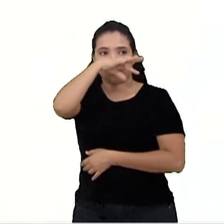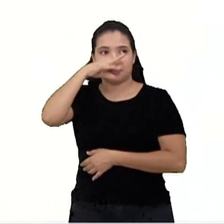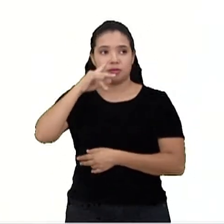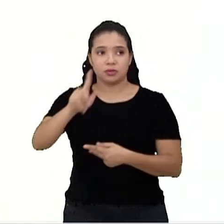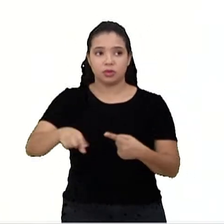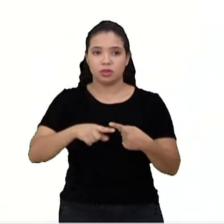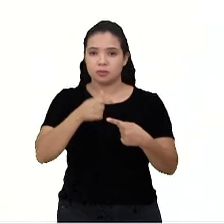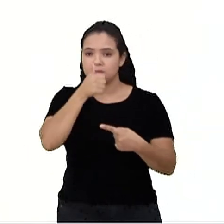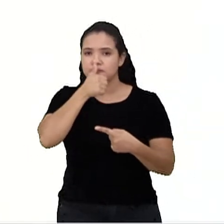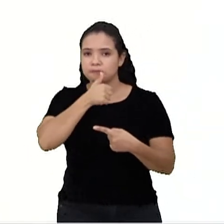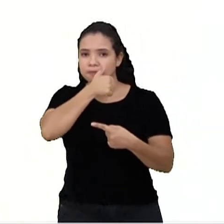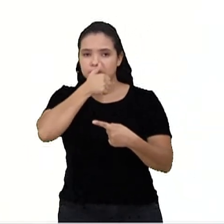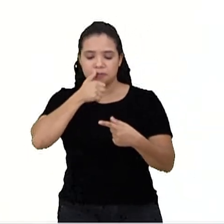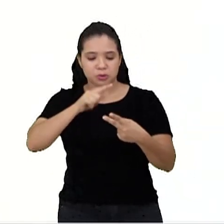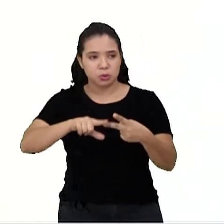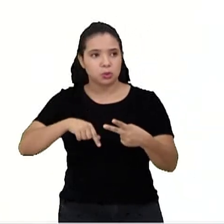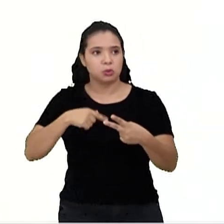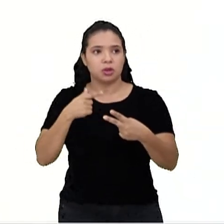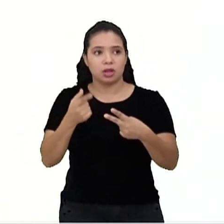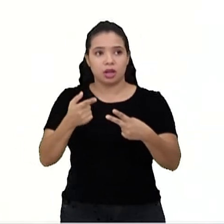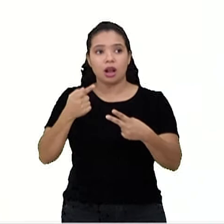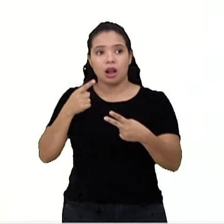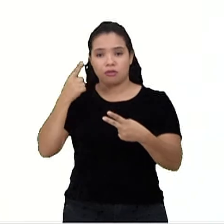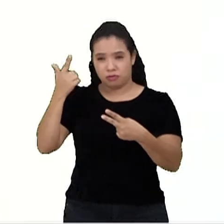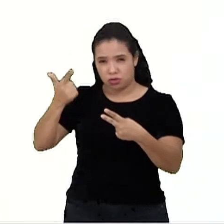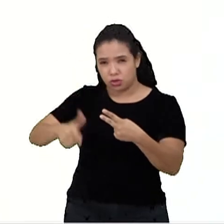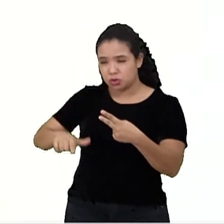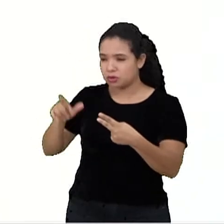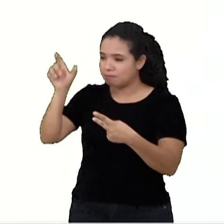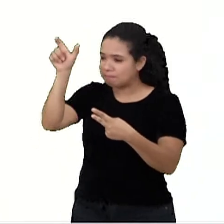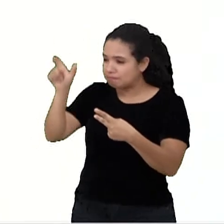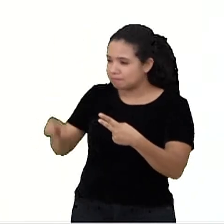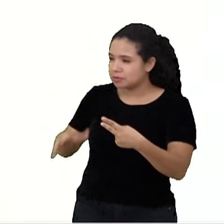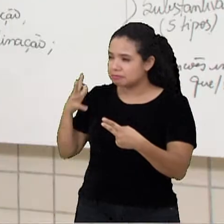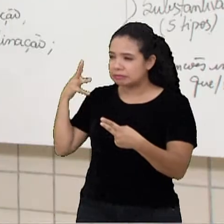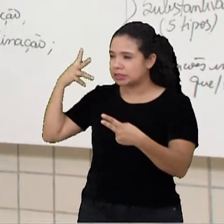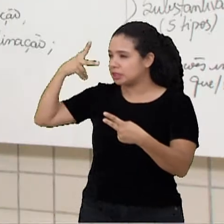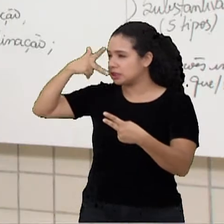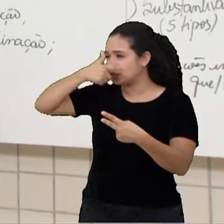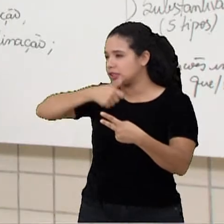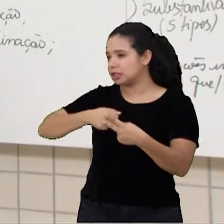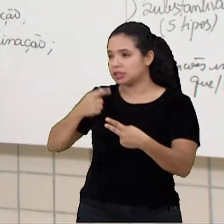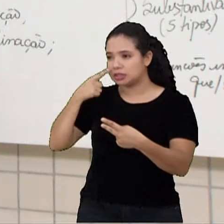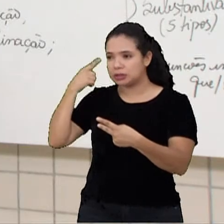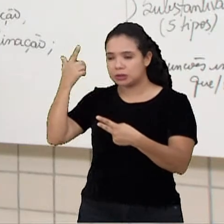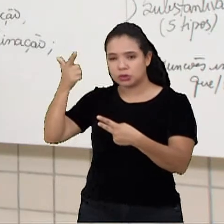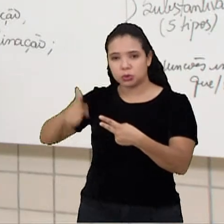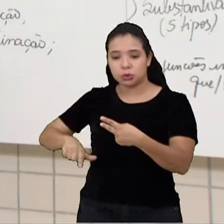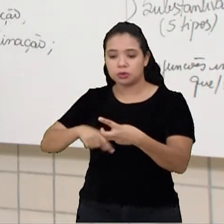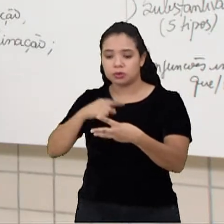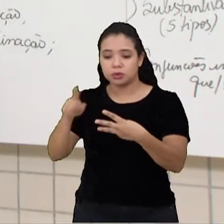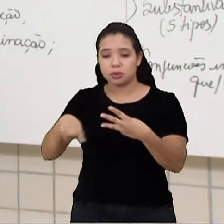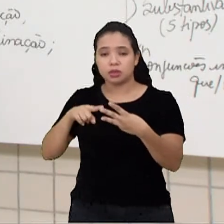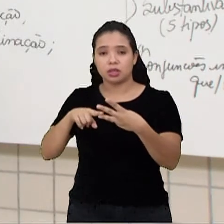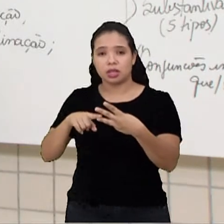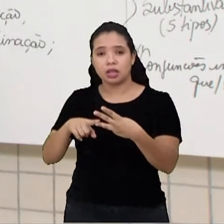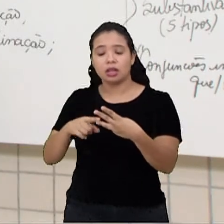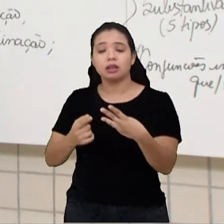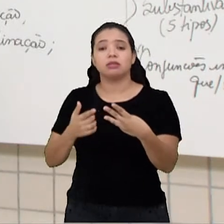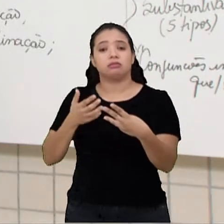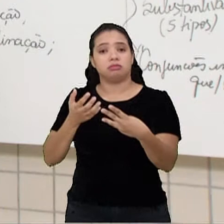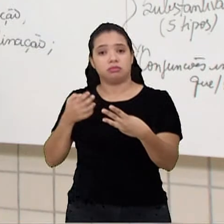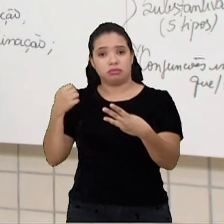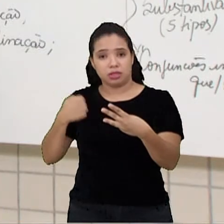oração, eu tinha que ver ainda mais uma vez toda essa beleza. E qual é a minha terceira oração? Tinha